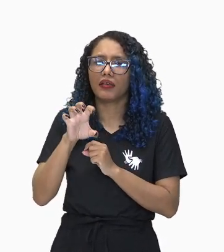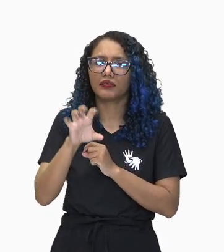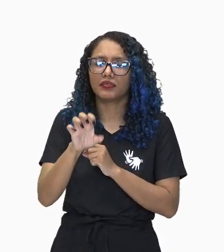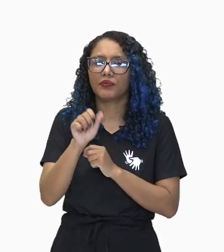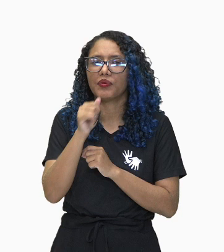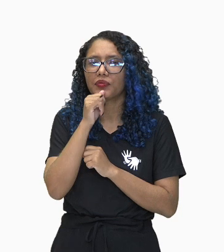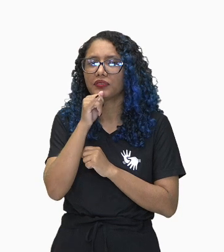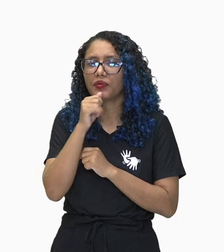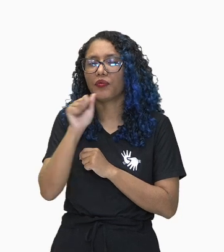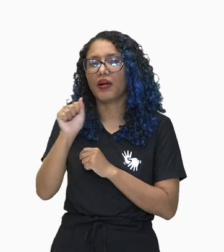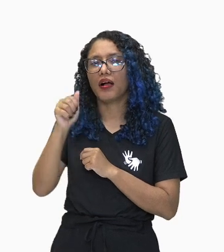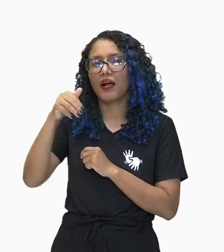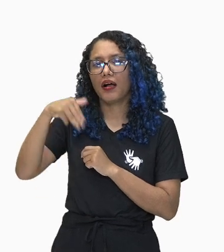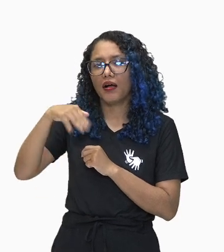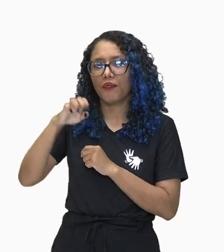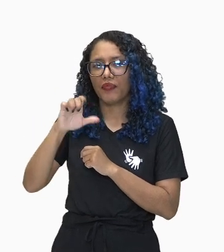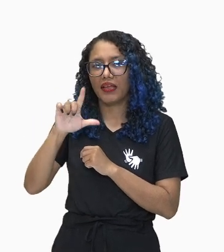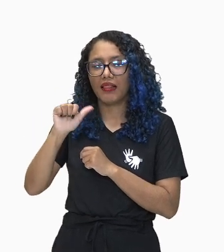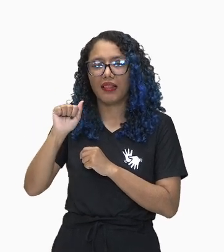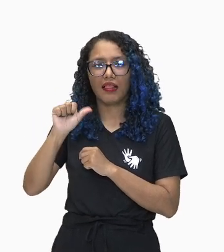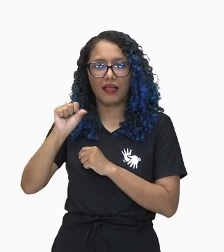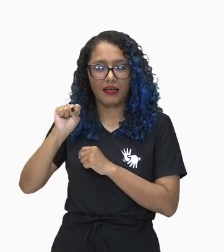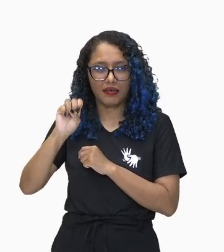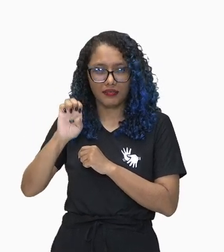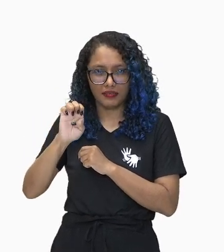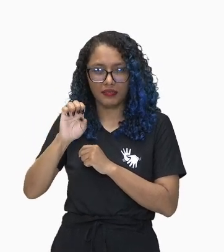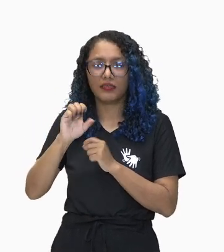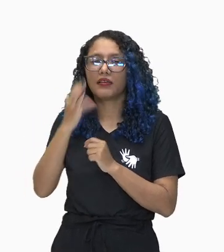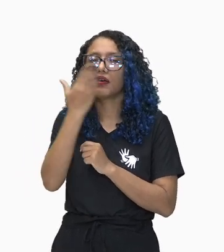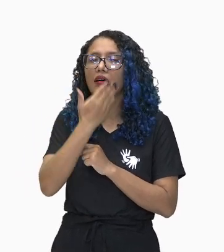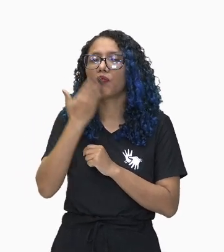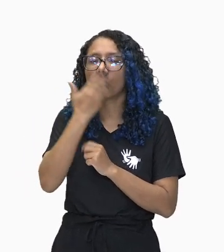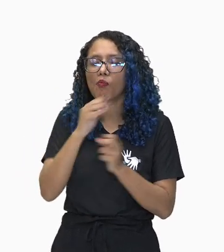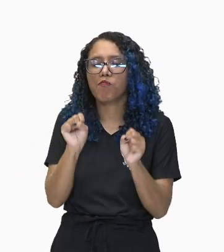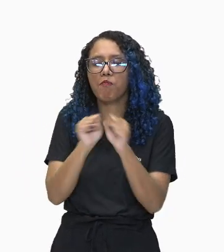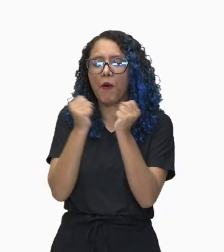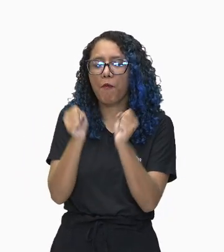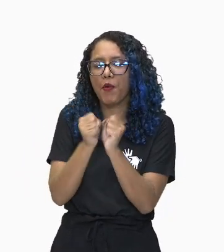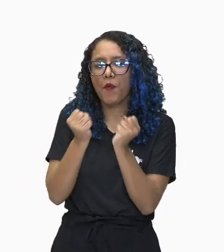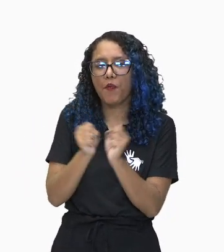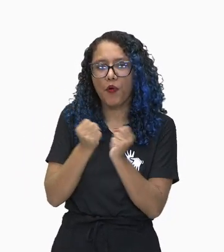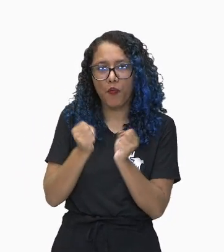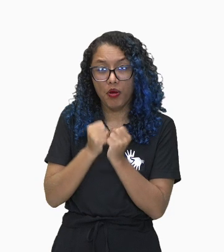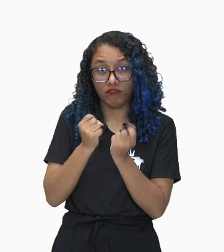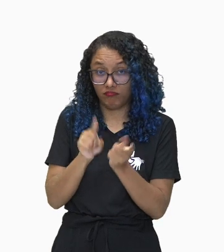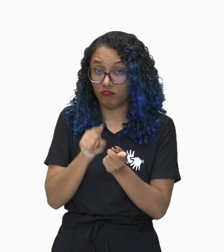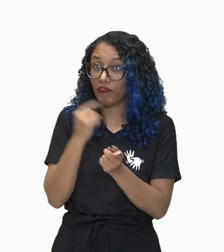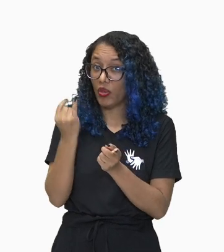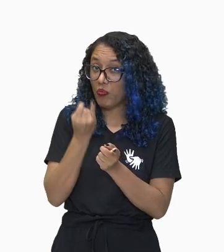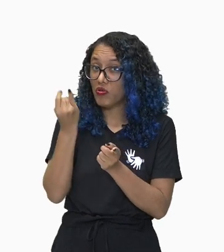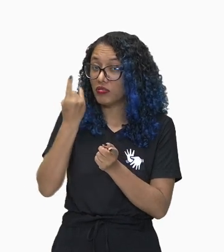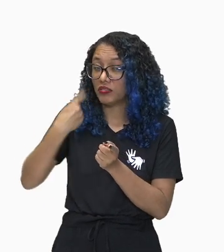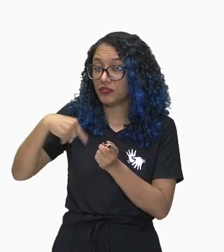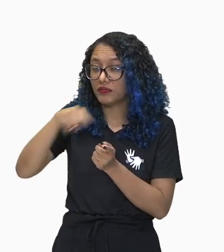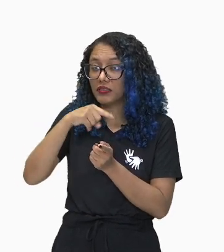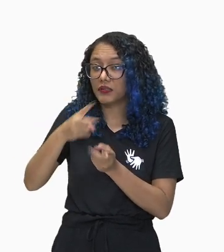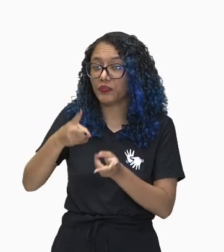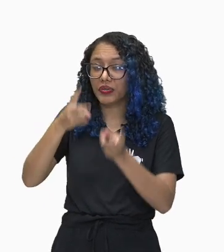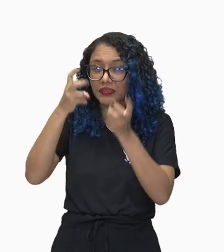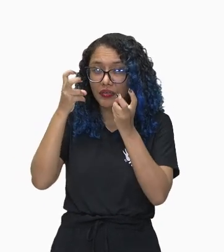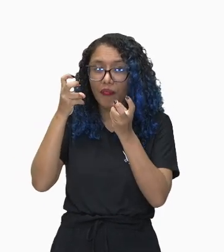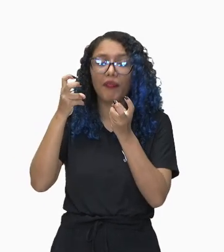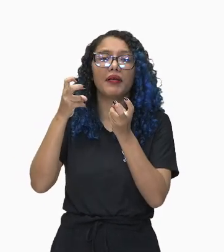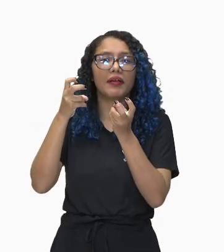amilase salivar, que começa a quebrar os carboidratos. É importante que vocês entendam que o início da